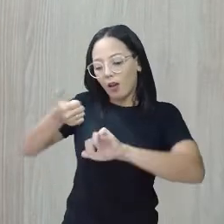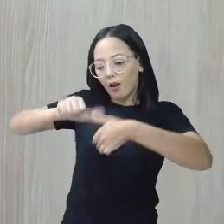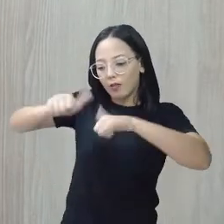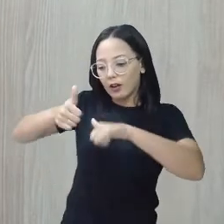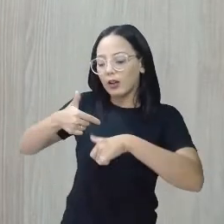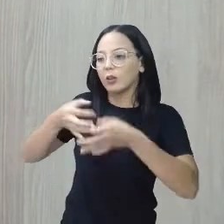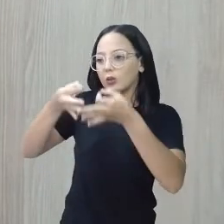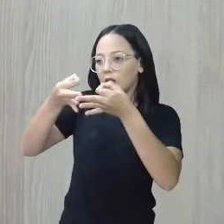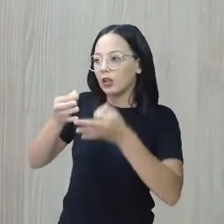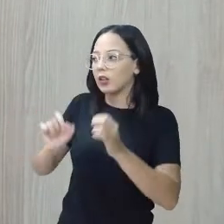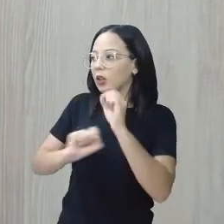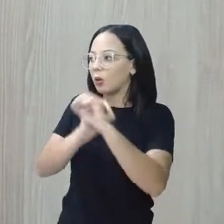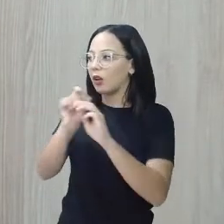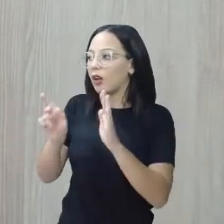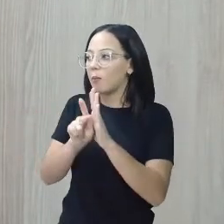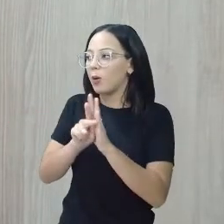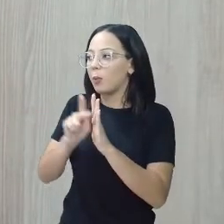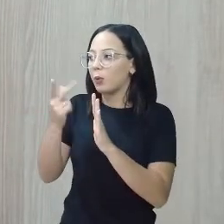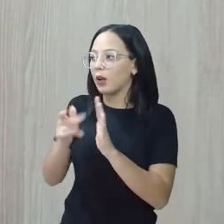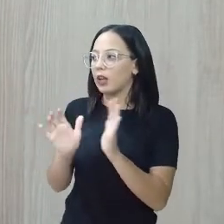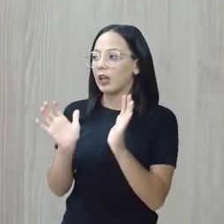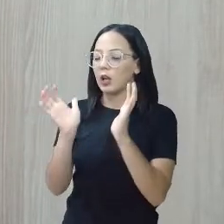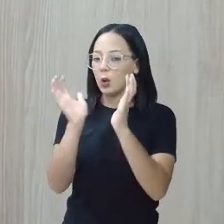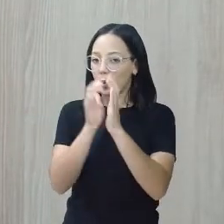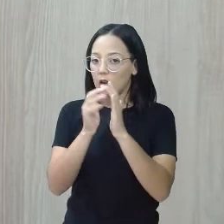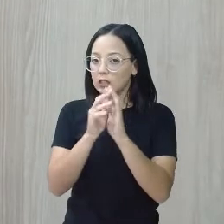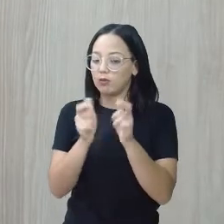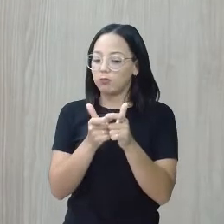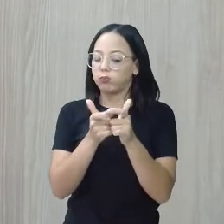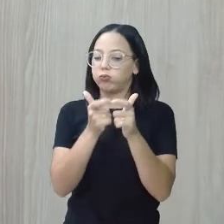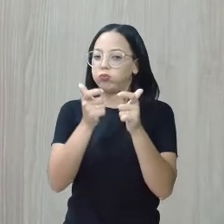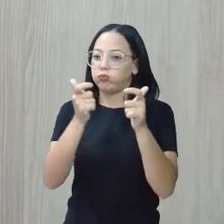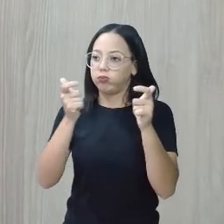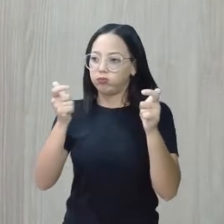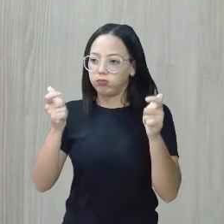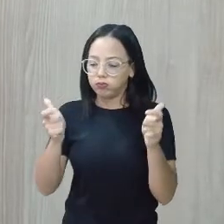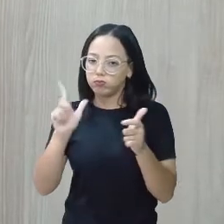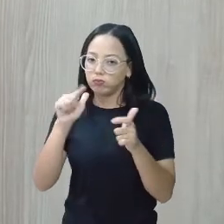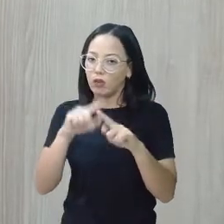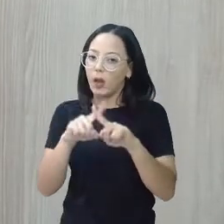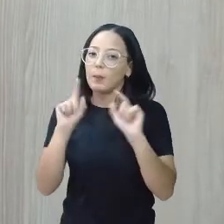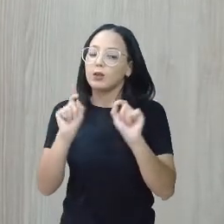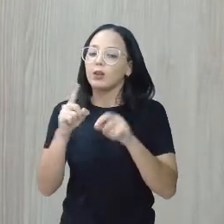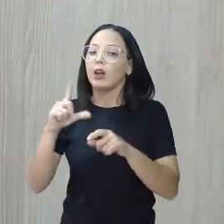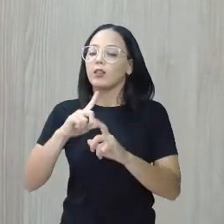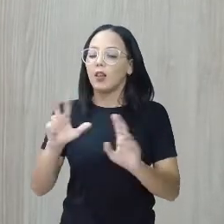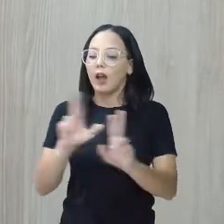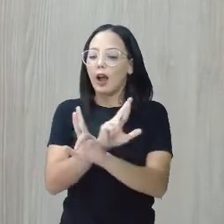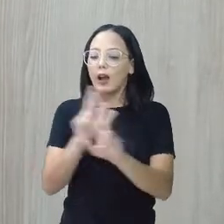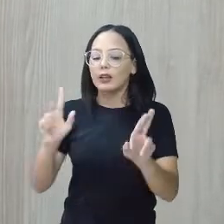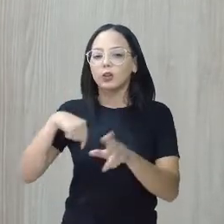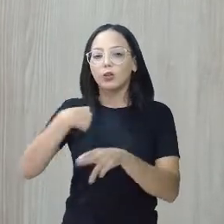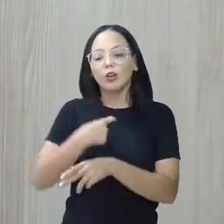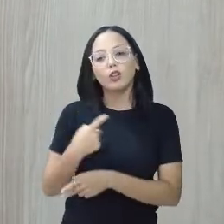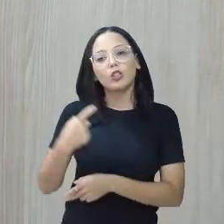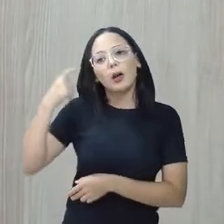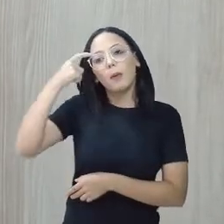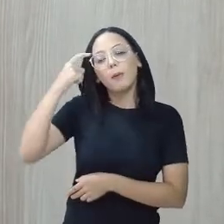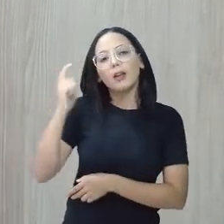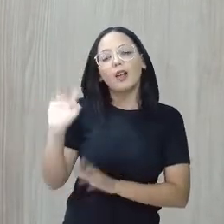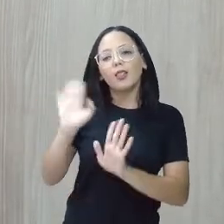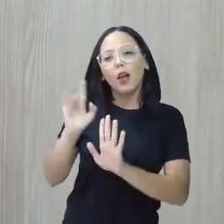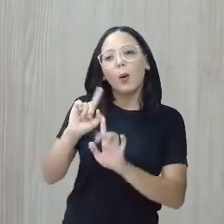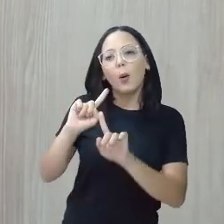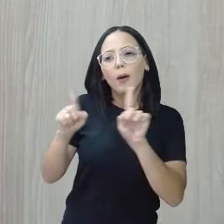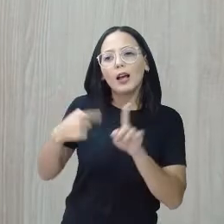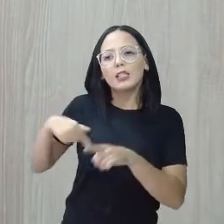eu tenho certeza que esse índice aqui em Recife deve estar bem alto, inclusive. Mas aí tem essa relação. A gente acha que não, mas eu